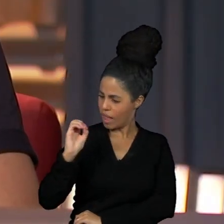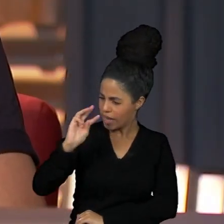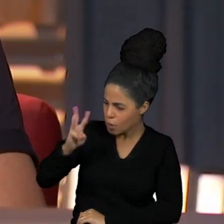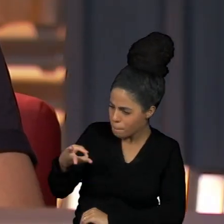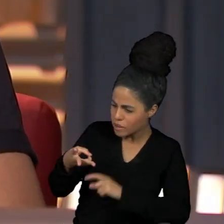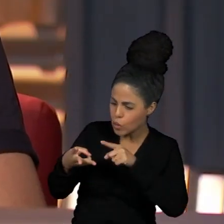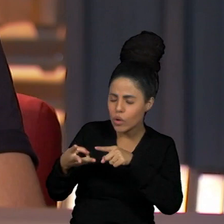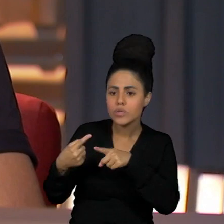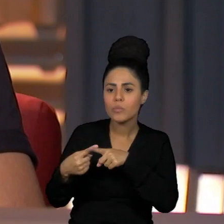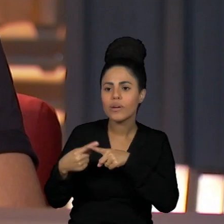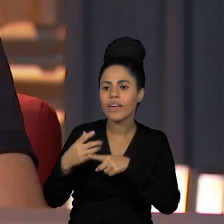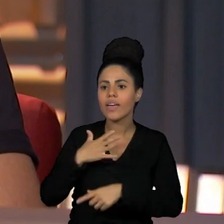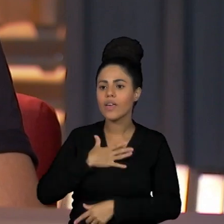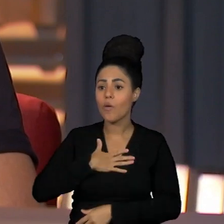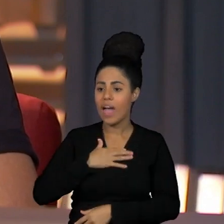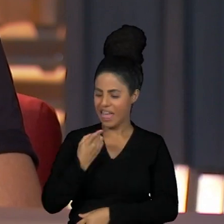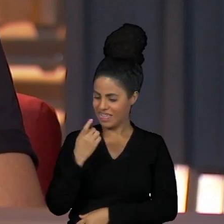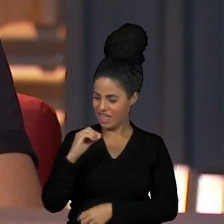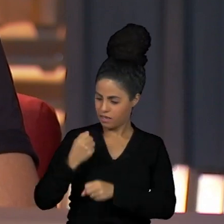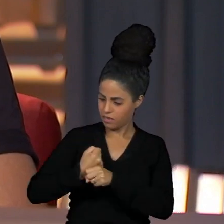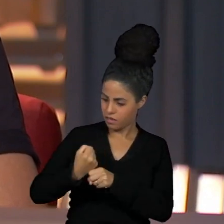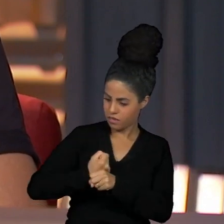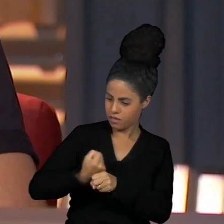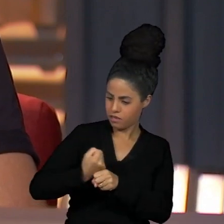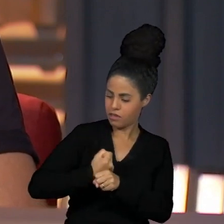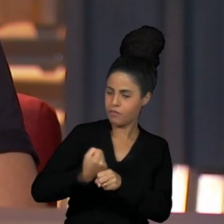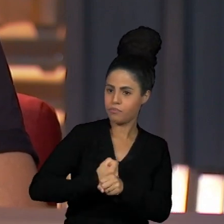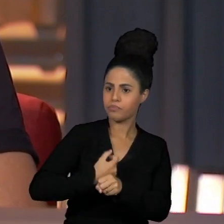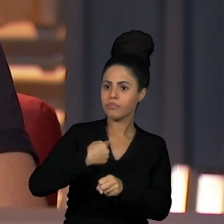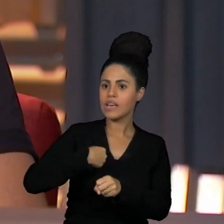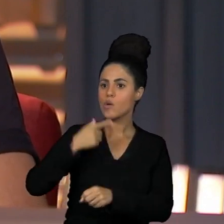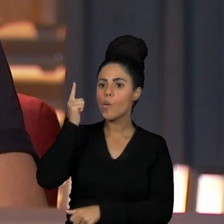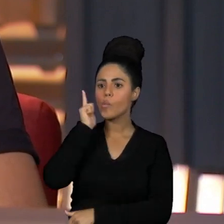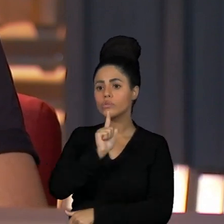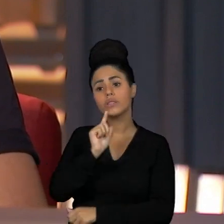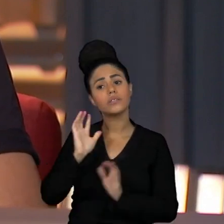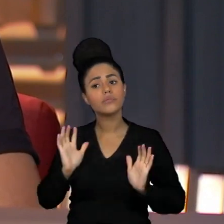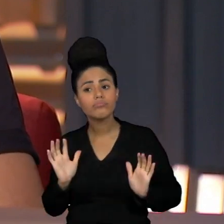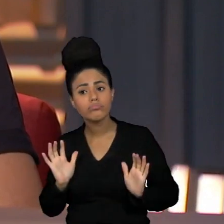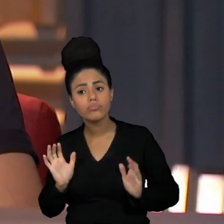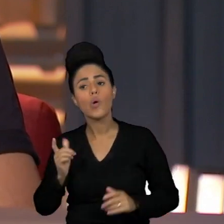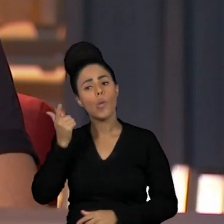porque eu julgo que pelo menos em 10 anos eu consigo chegar. 10 anos 10 você chega